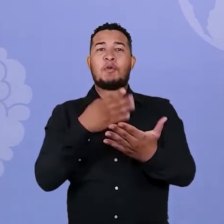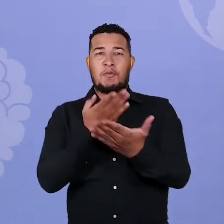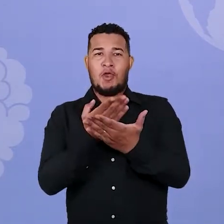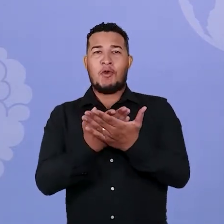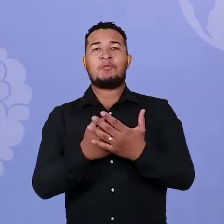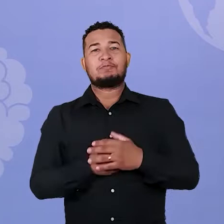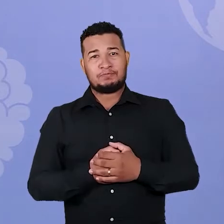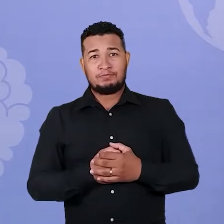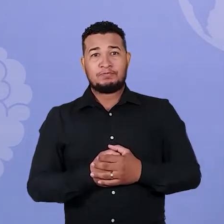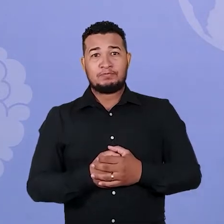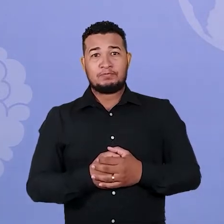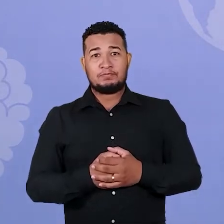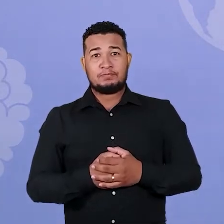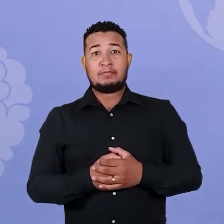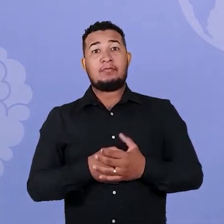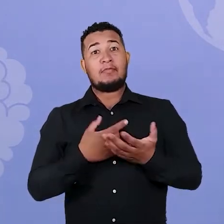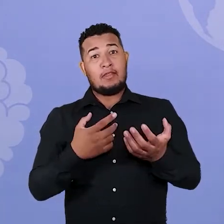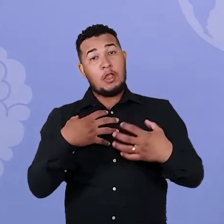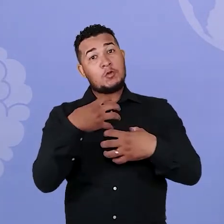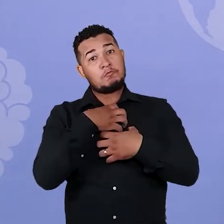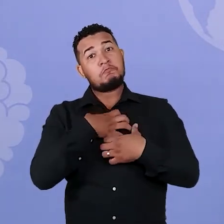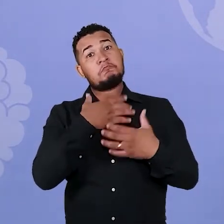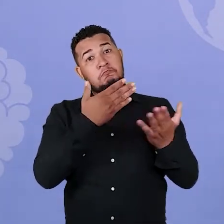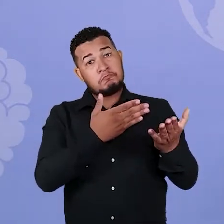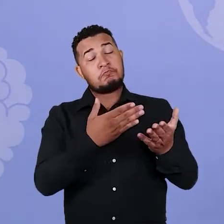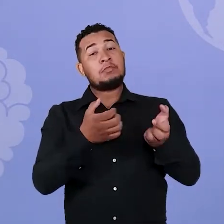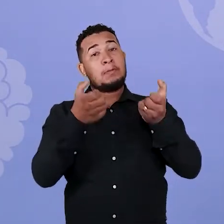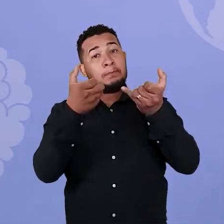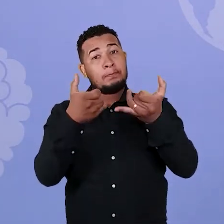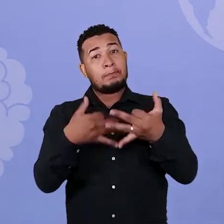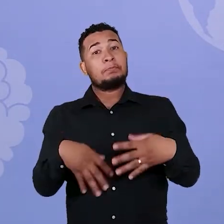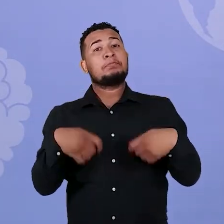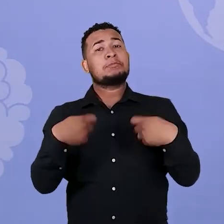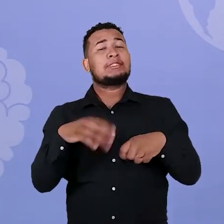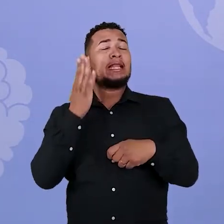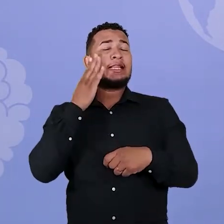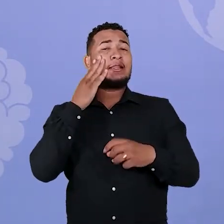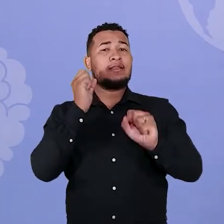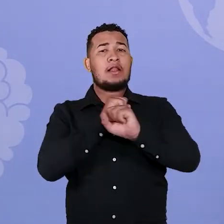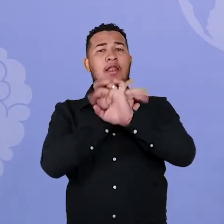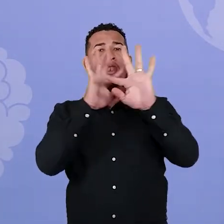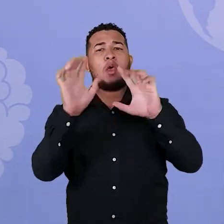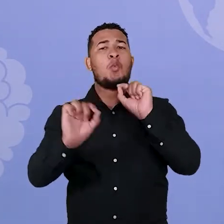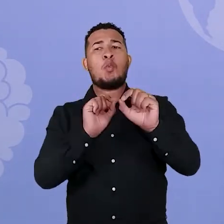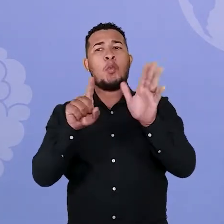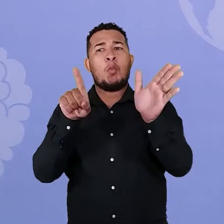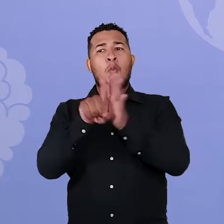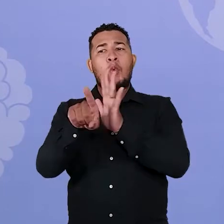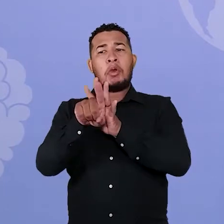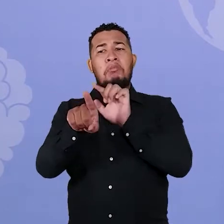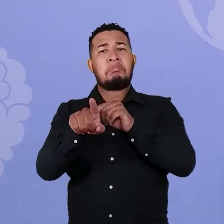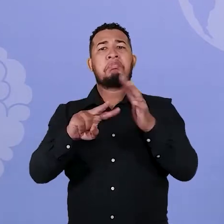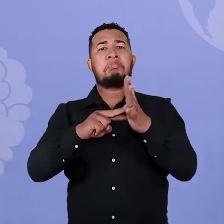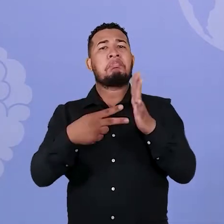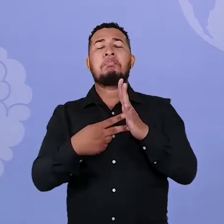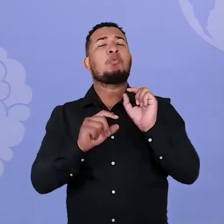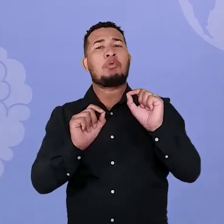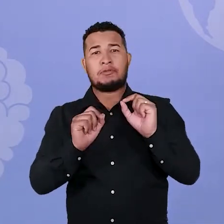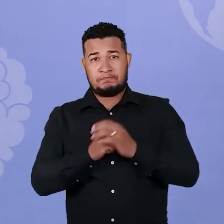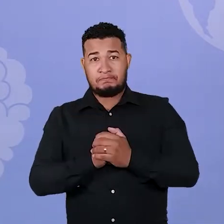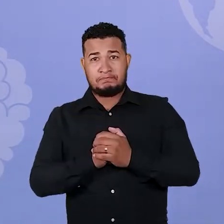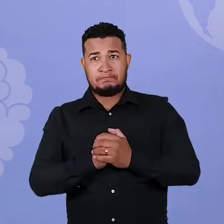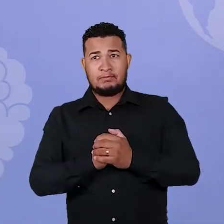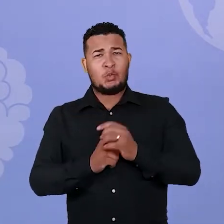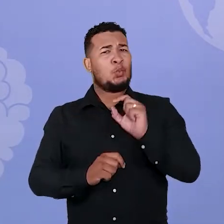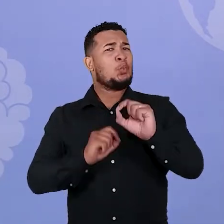princípio dessa aula. Nesse sentido, a gente precisa entender o que essa pergunta está demandando